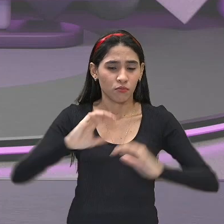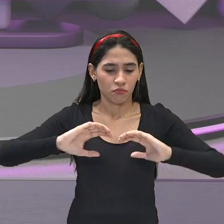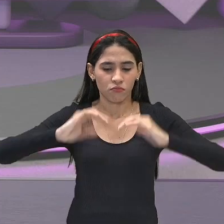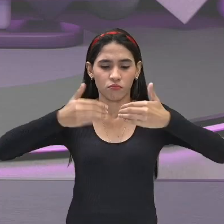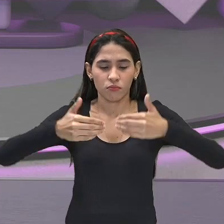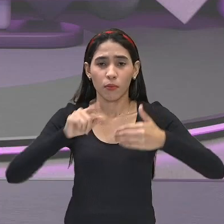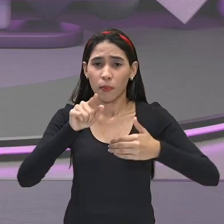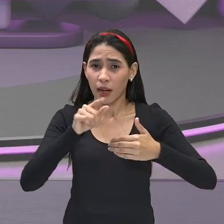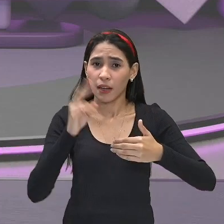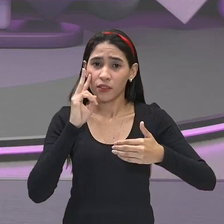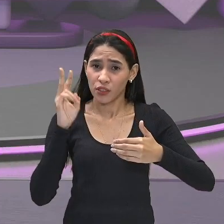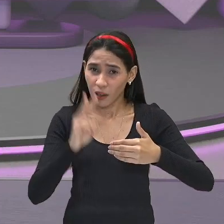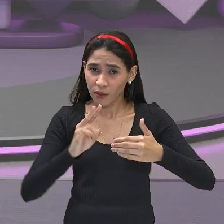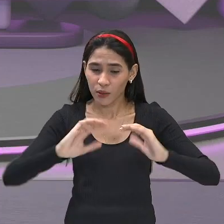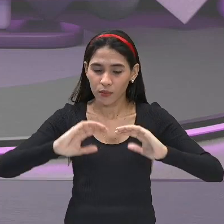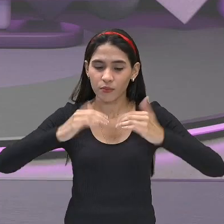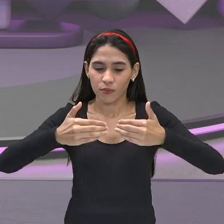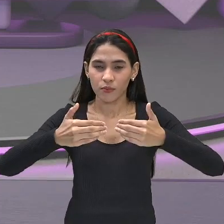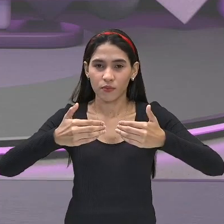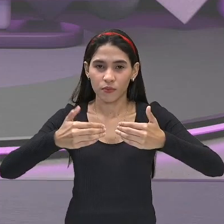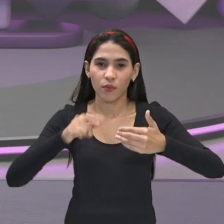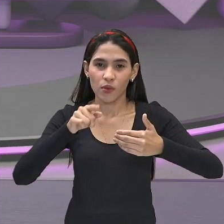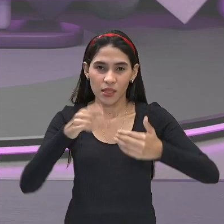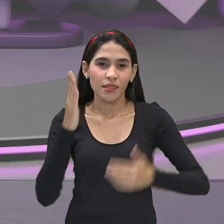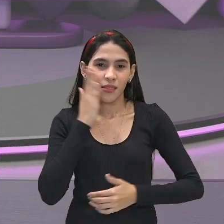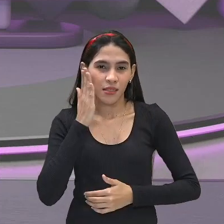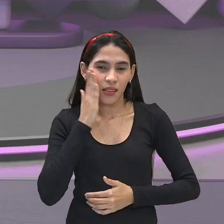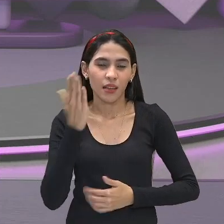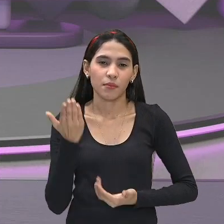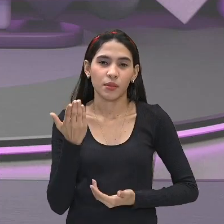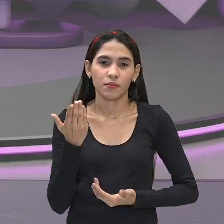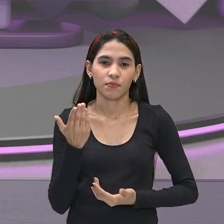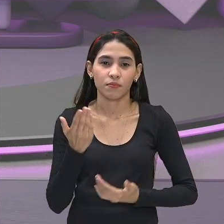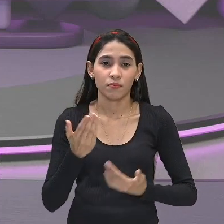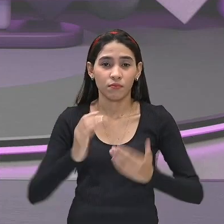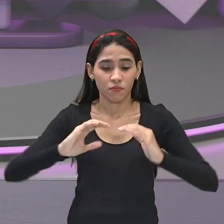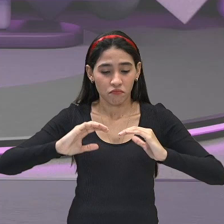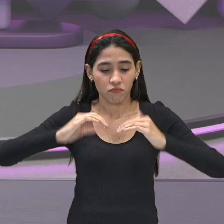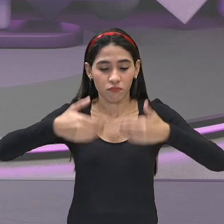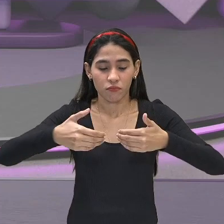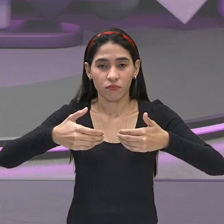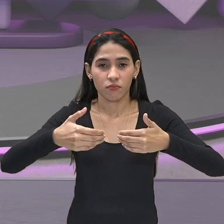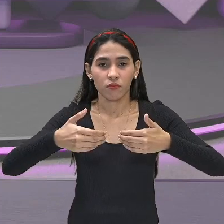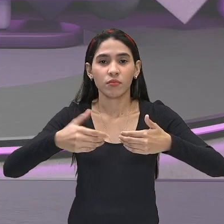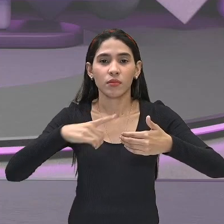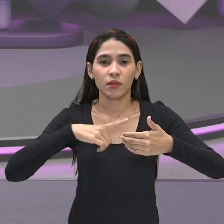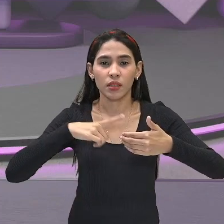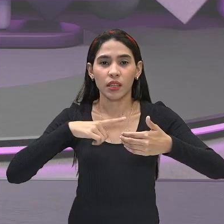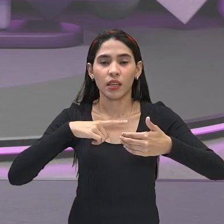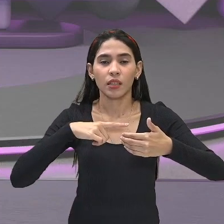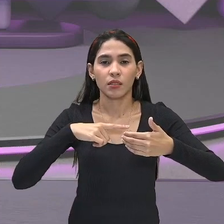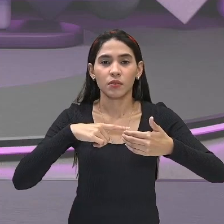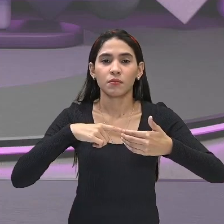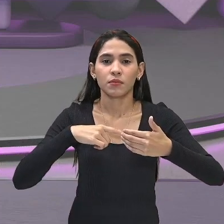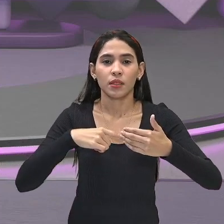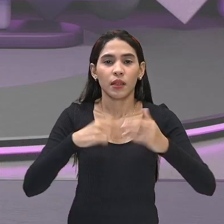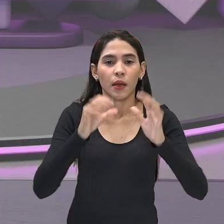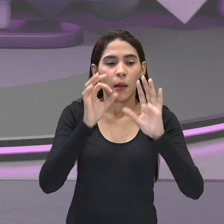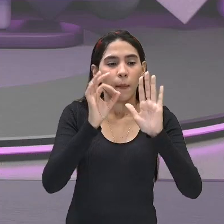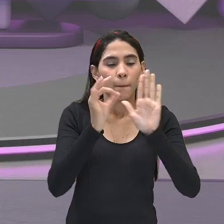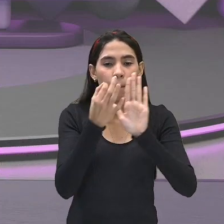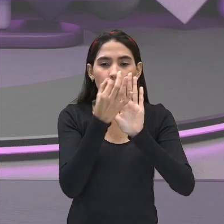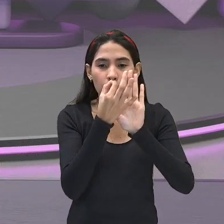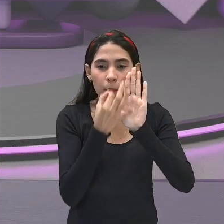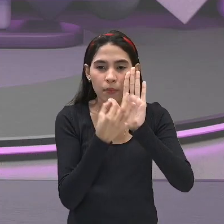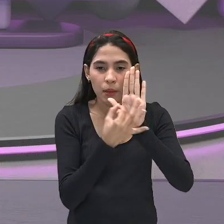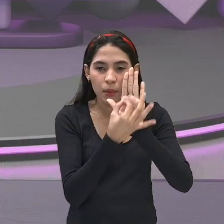de dominó. Então você sabe, né, que uma pedra de dominó ela é formada por esses pontos, né? Os